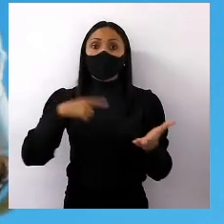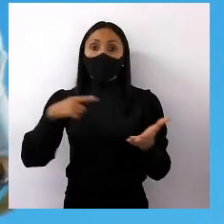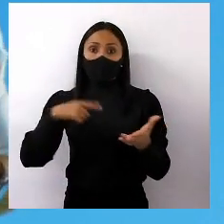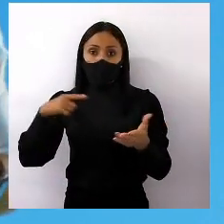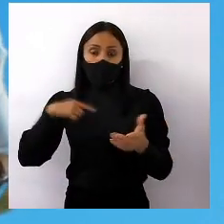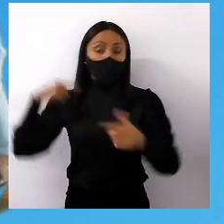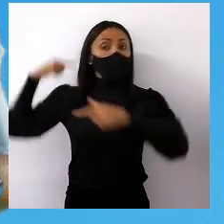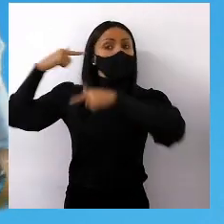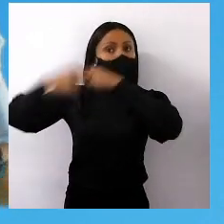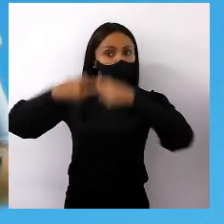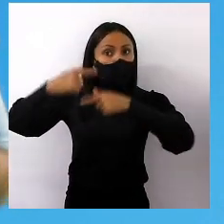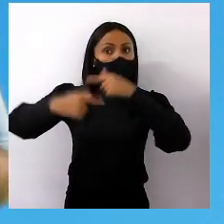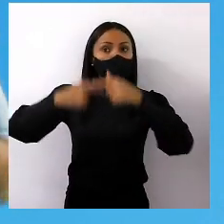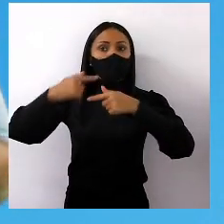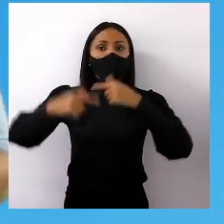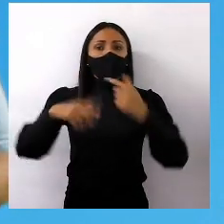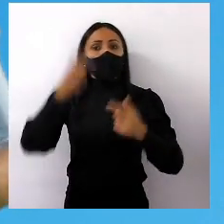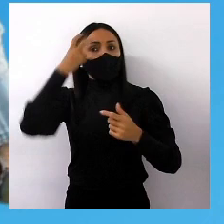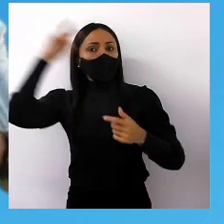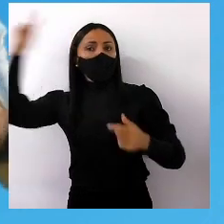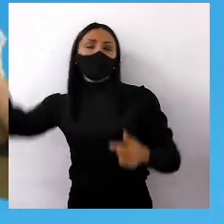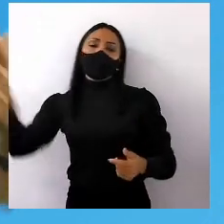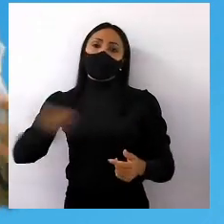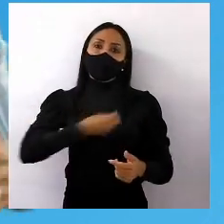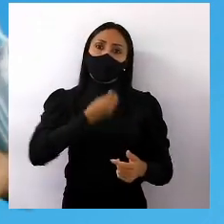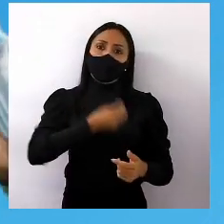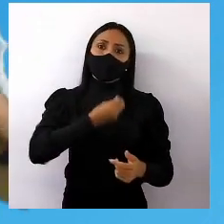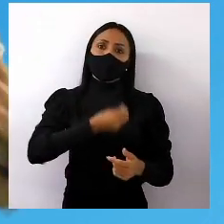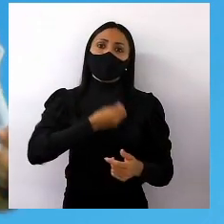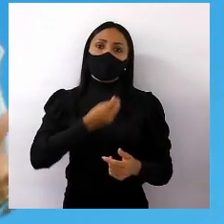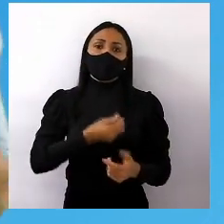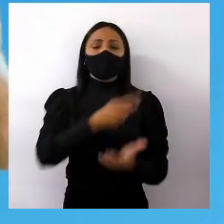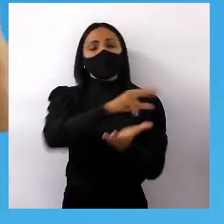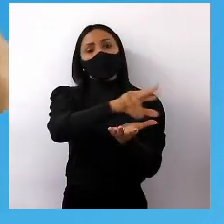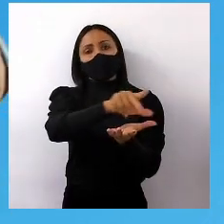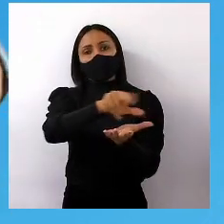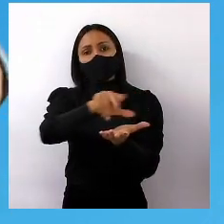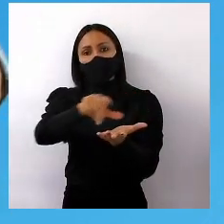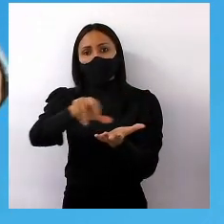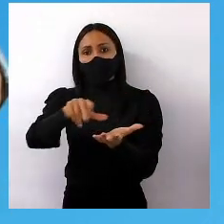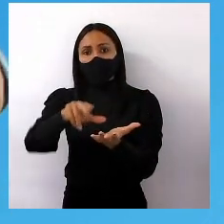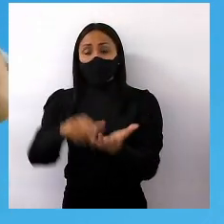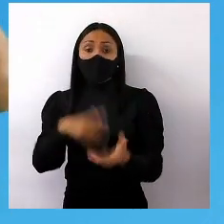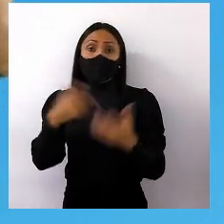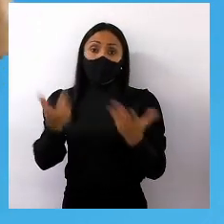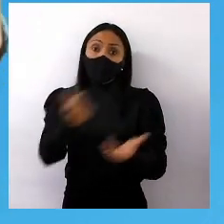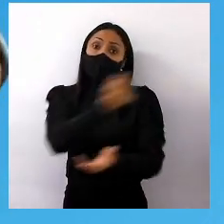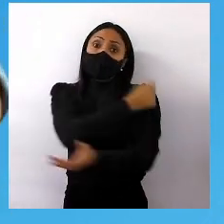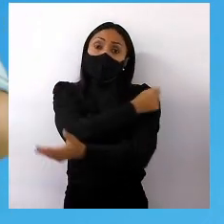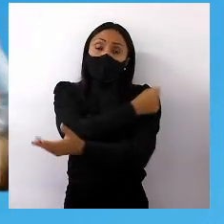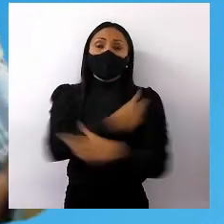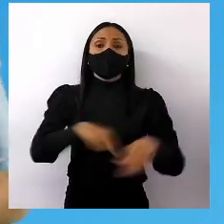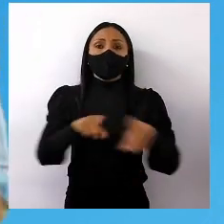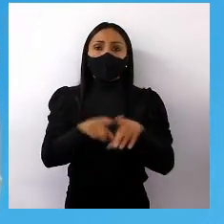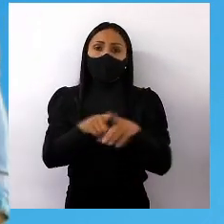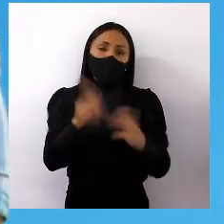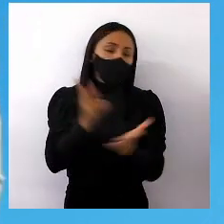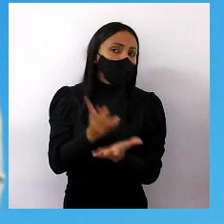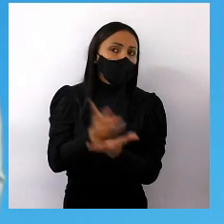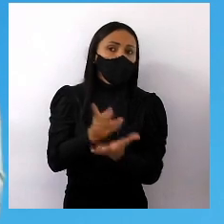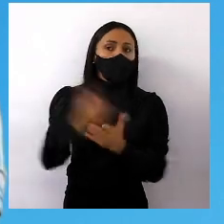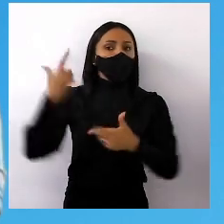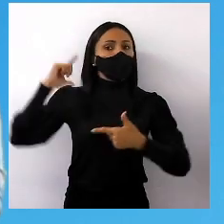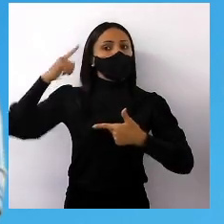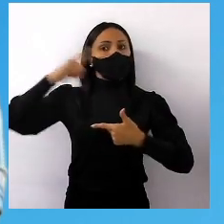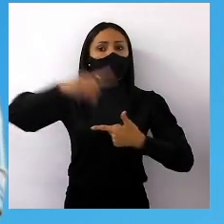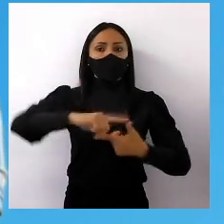de André Madureira é uma cultura rica, multicultural, diversificada, que cabe a nossos alunos, né, também manter essa tradição. Então